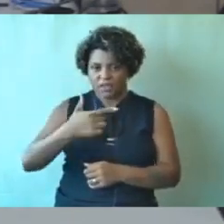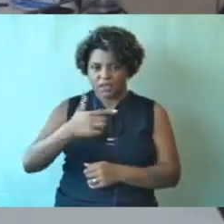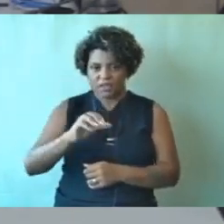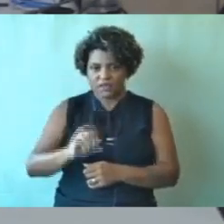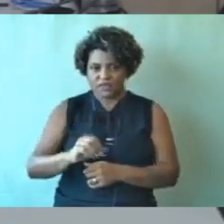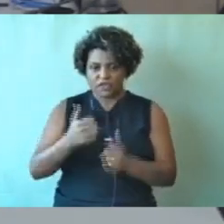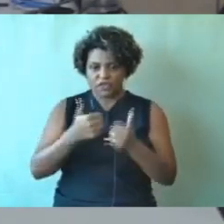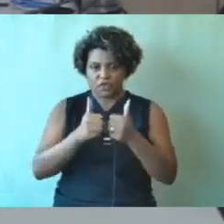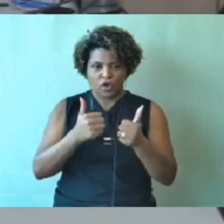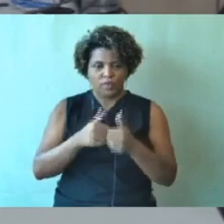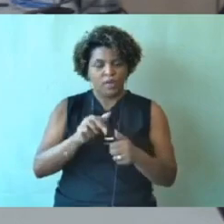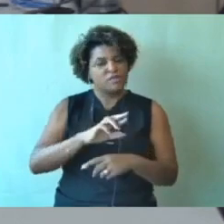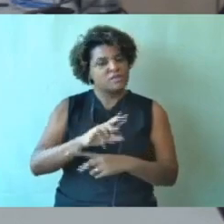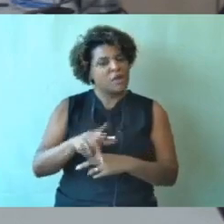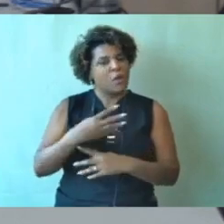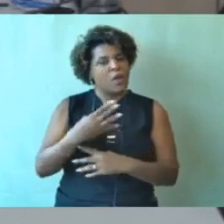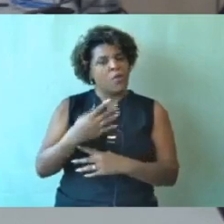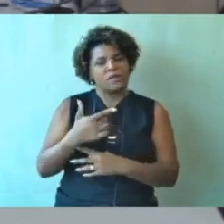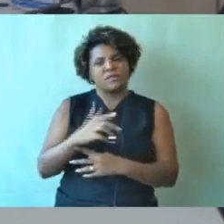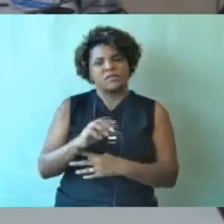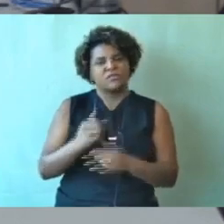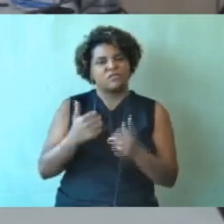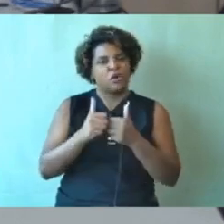são 420 ônibus do município.